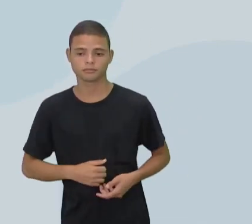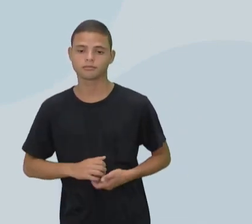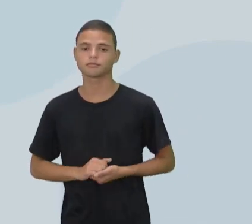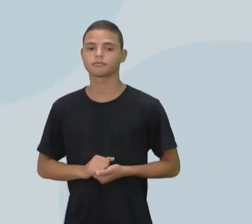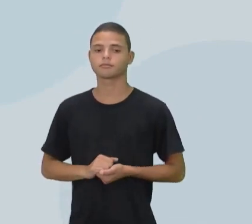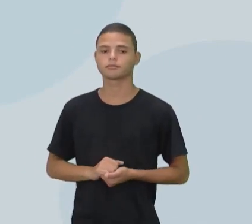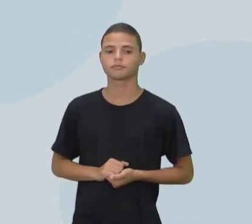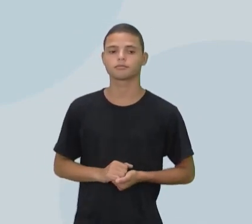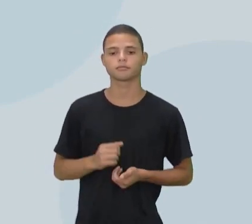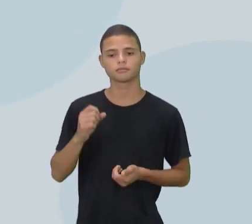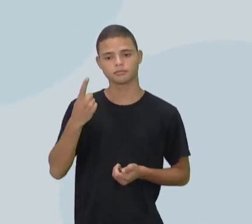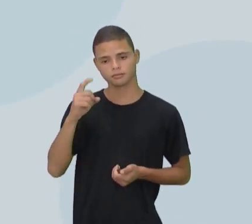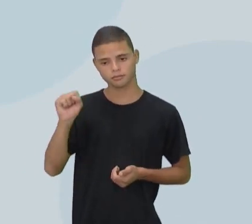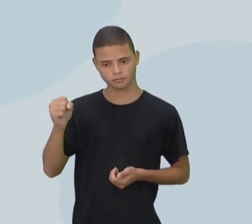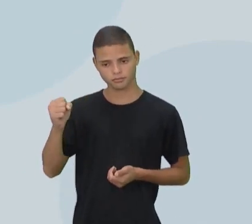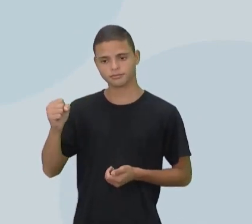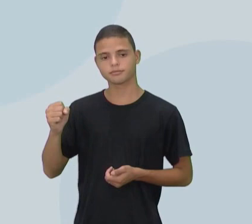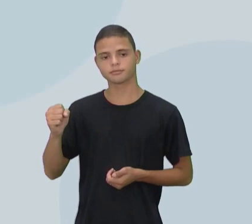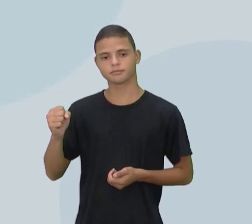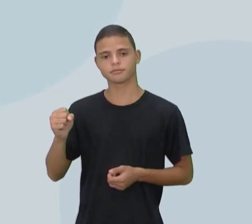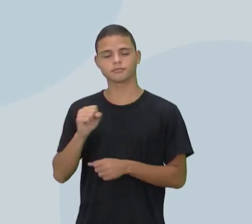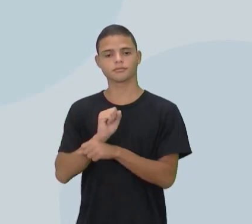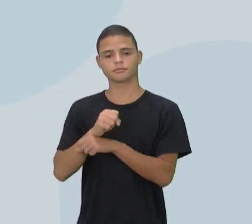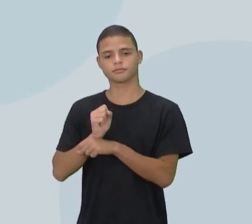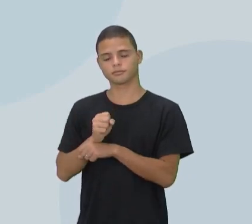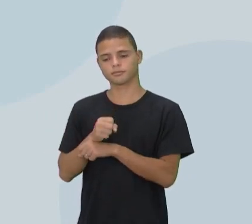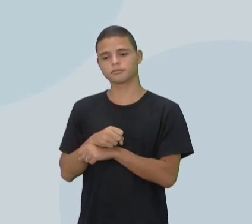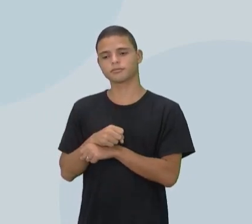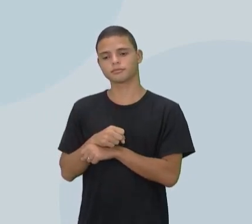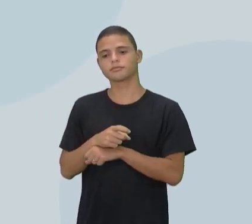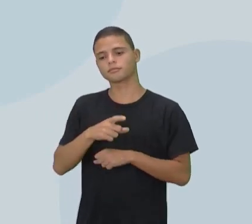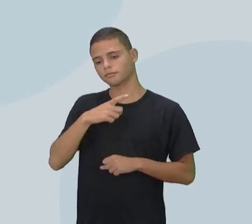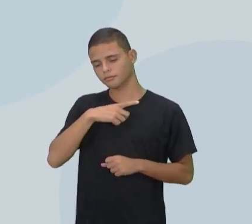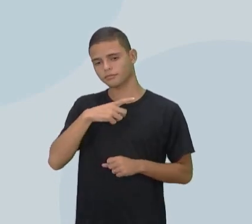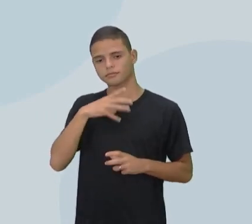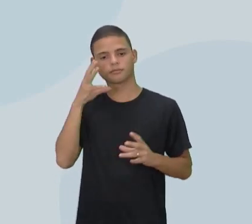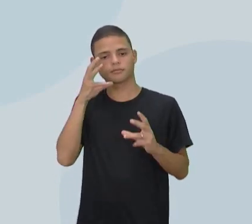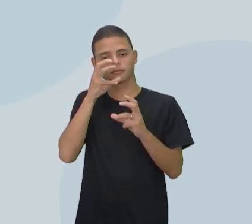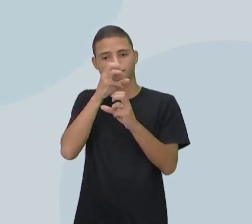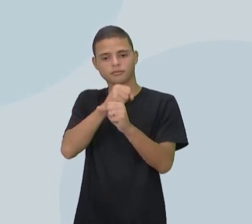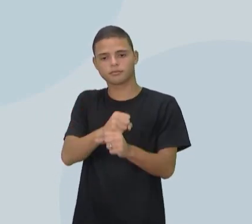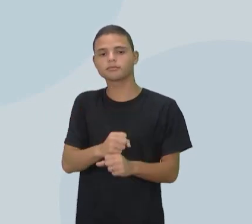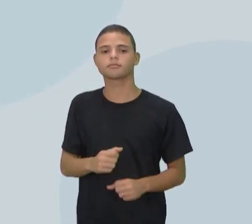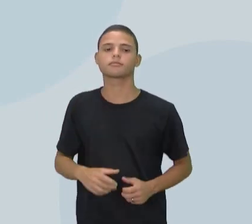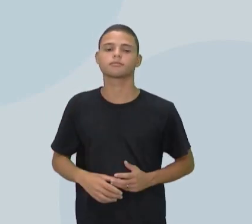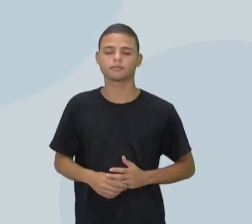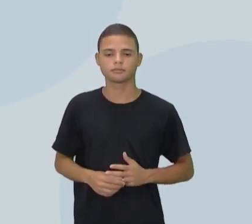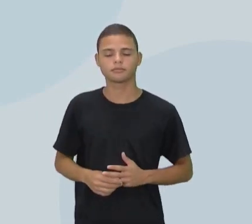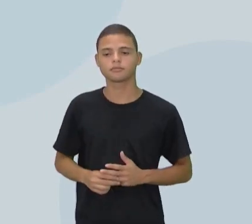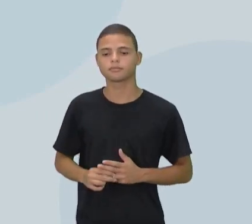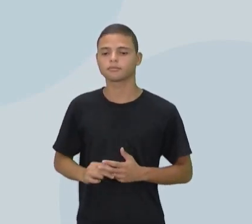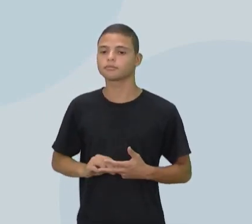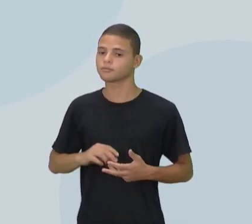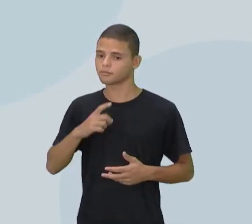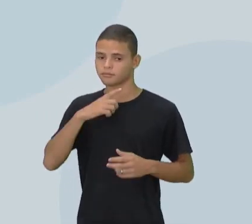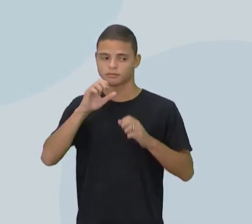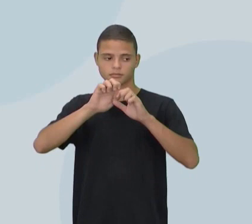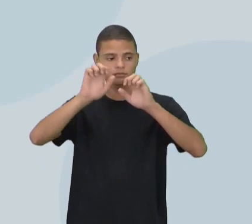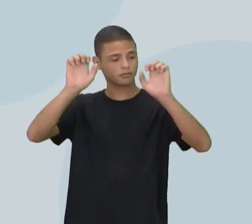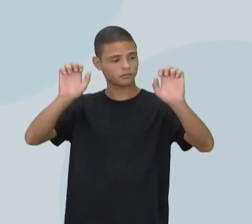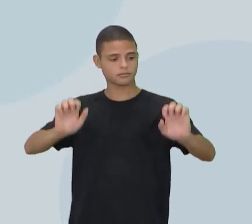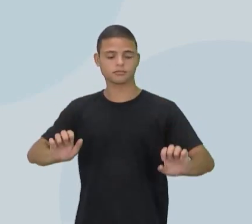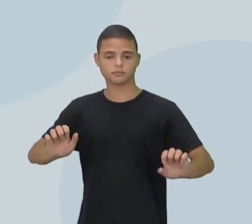rapidinho ali, com mais 4, 18 átomos que está presente na